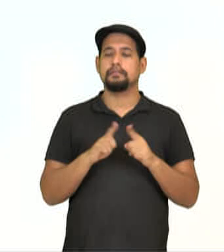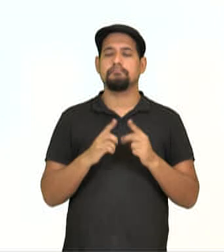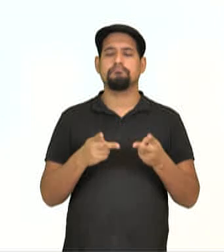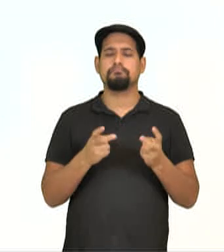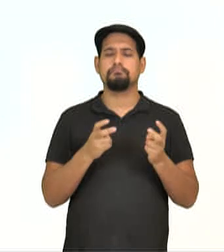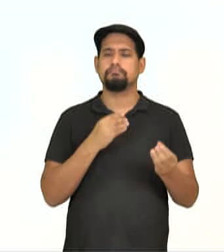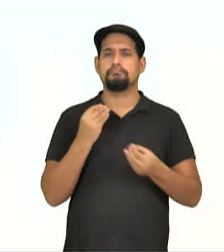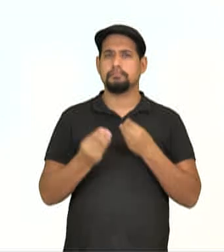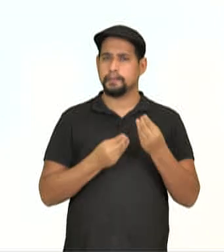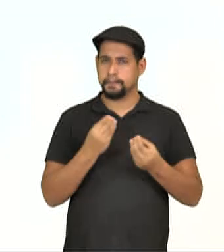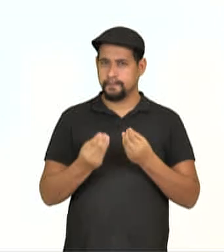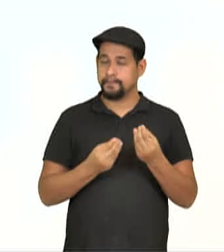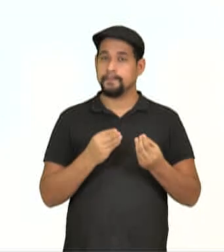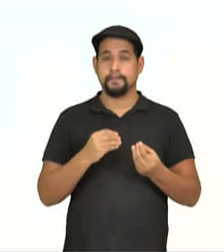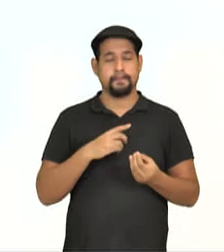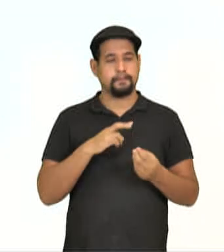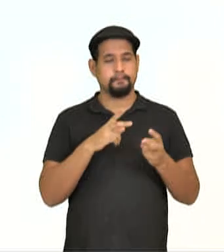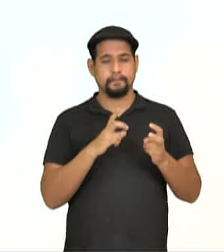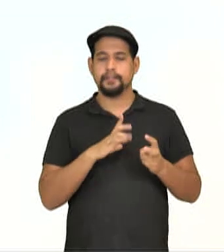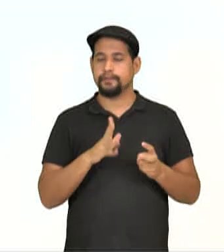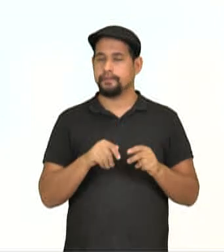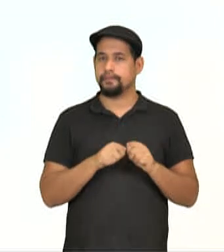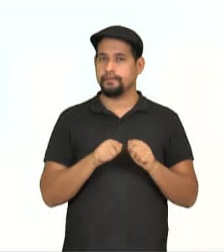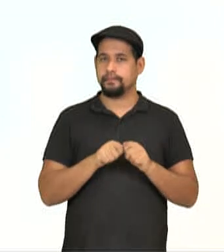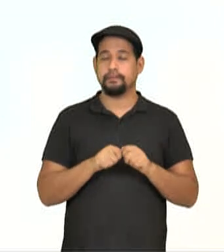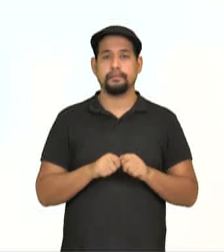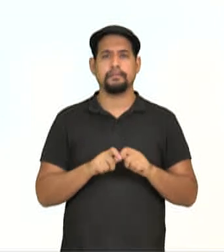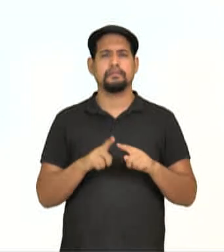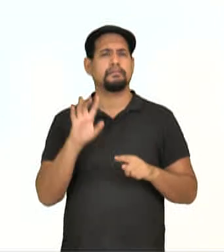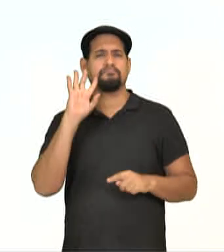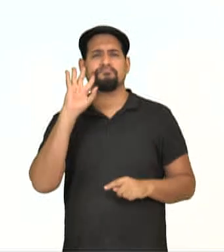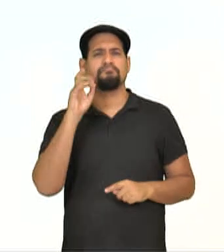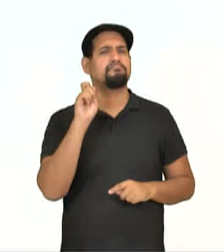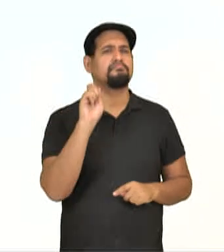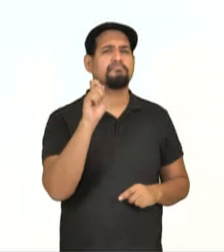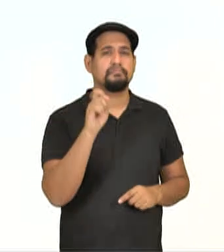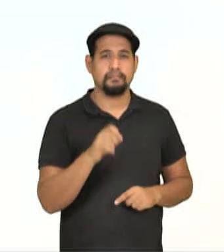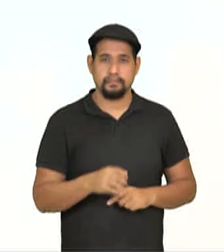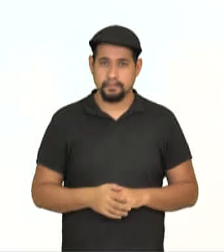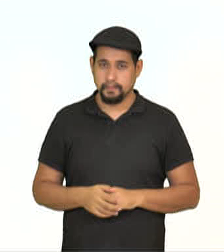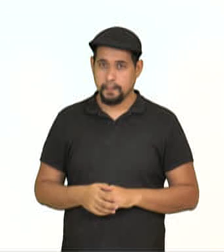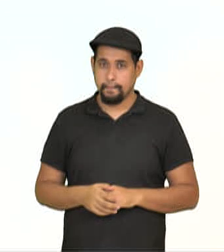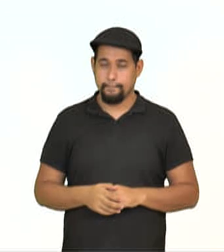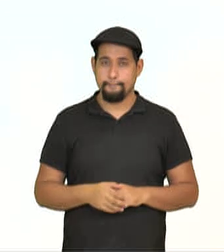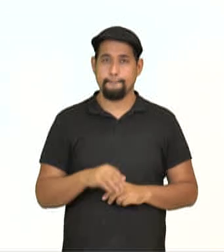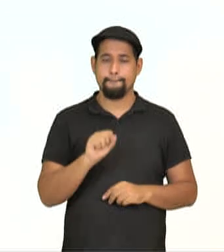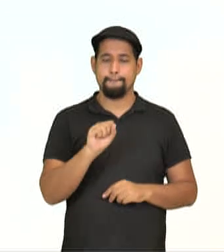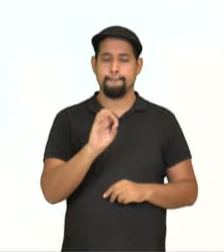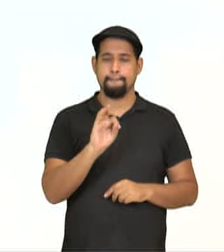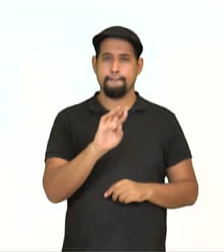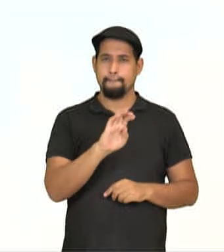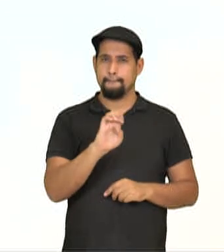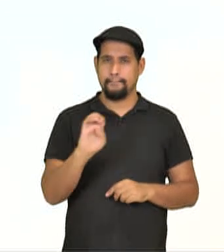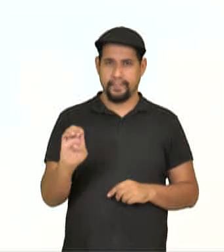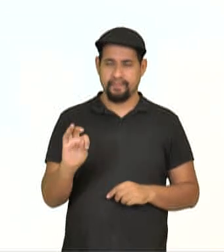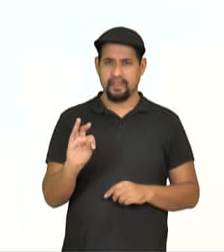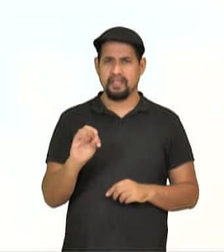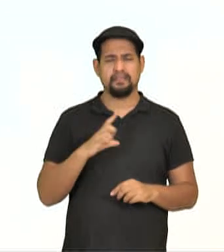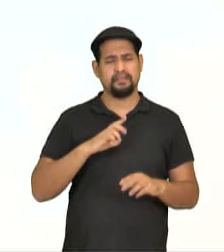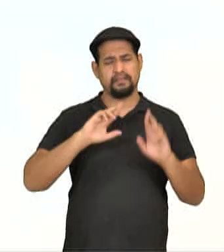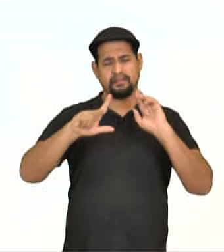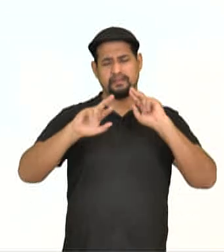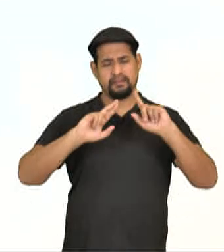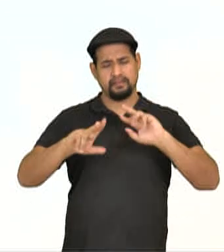desenvoltura das manobras realizadas. Então, o que acontece? No street, a pista tem